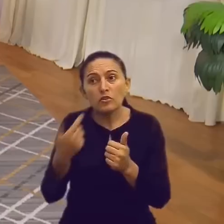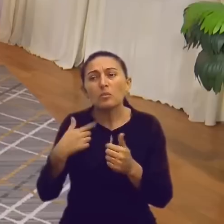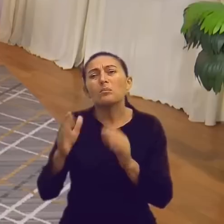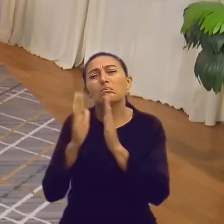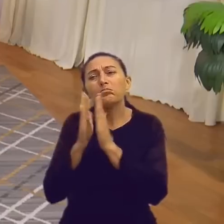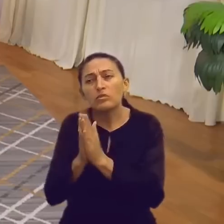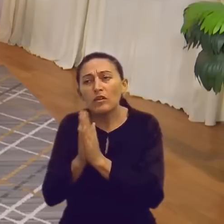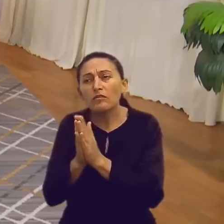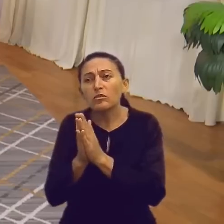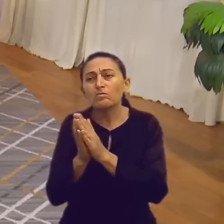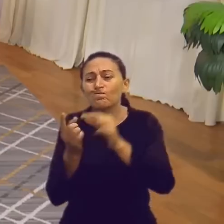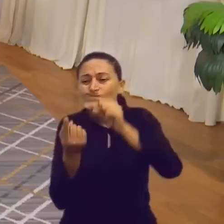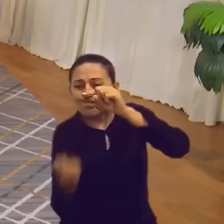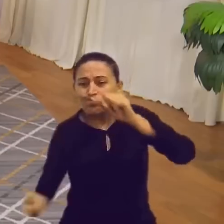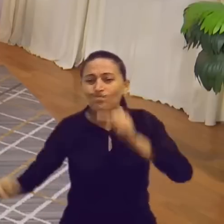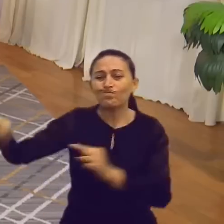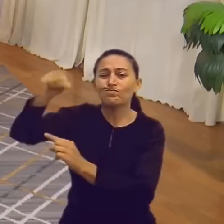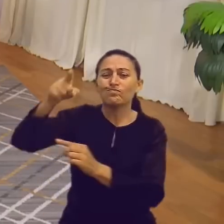baixo.